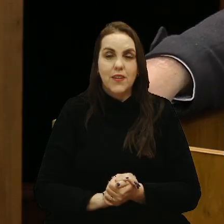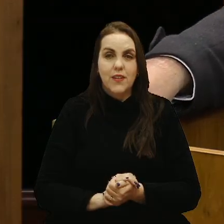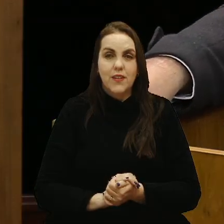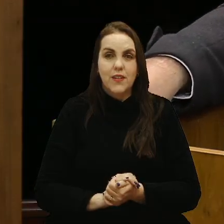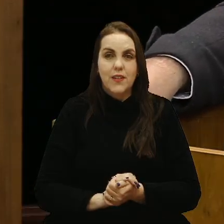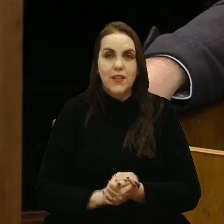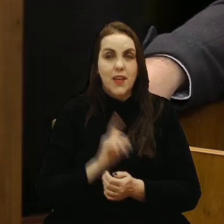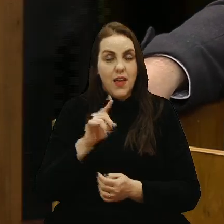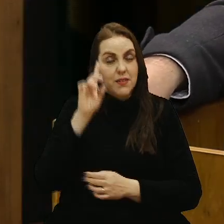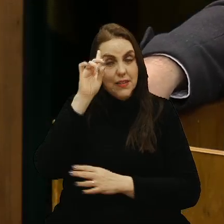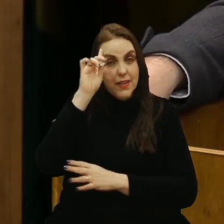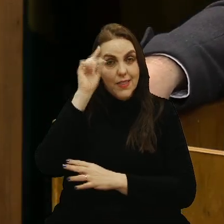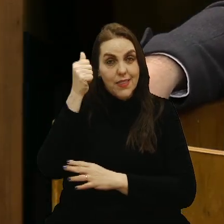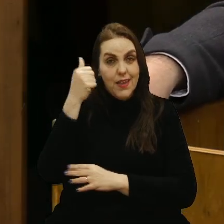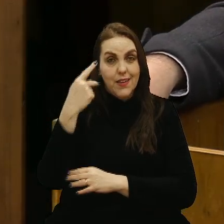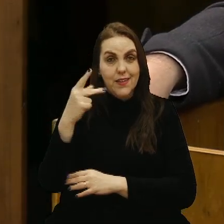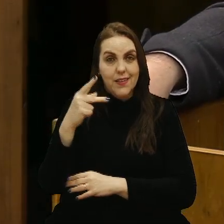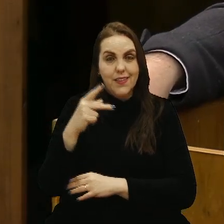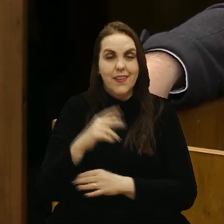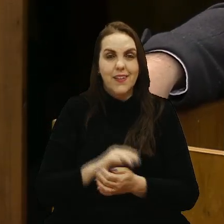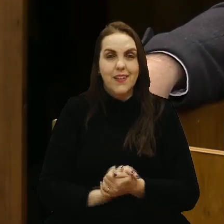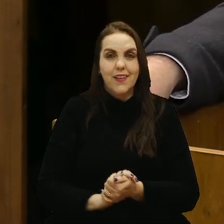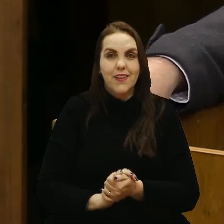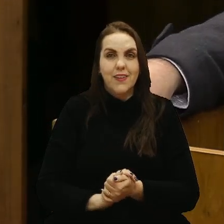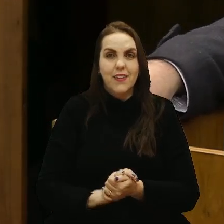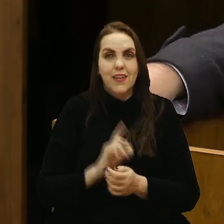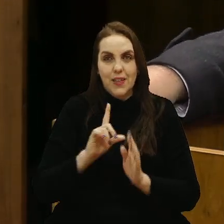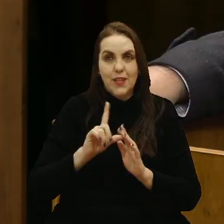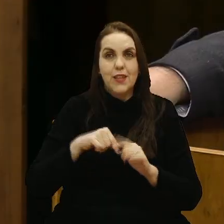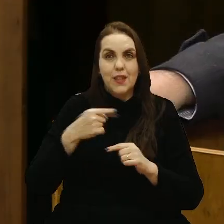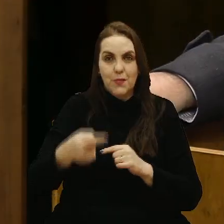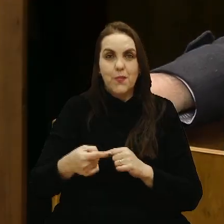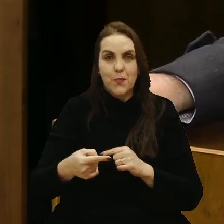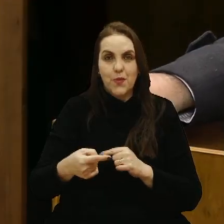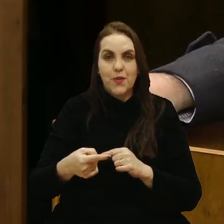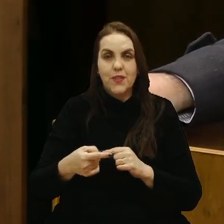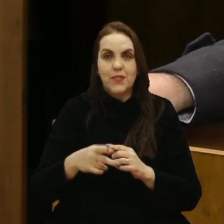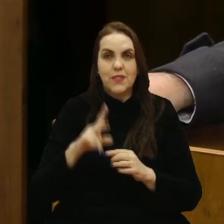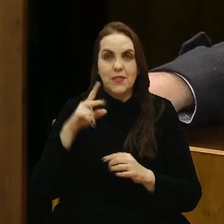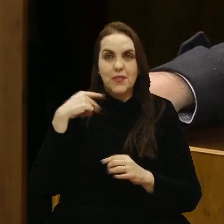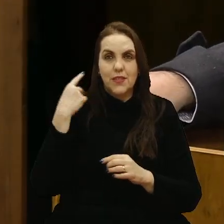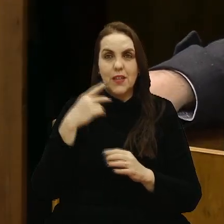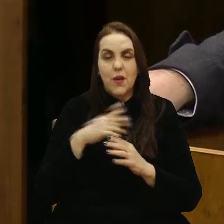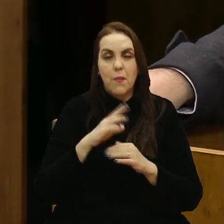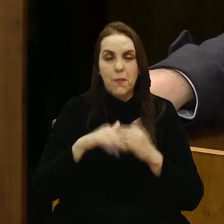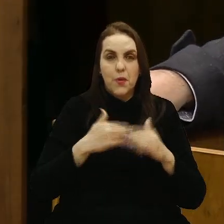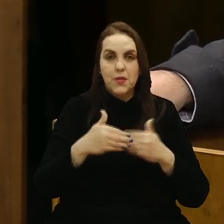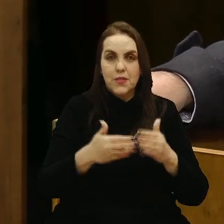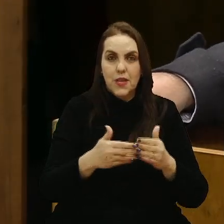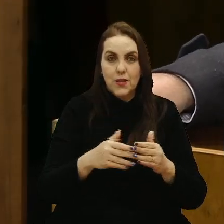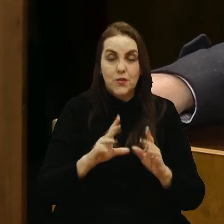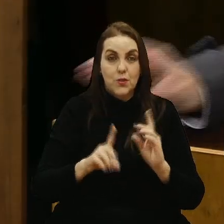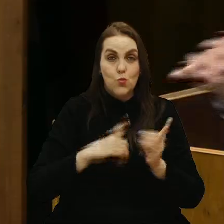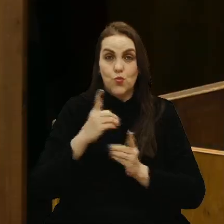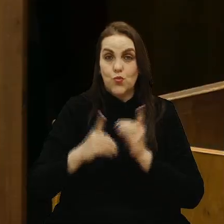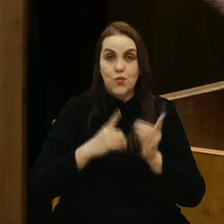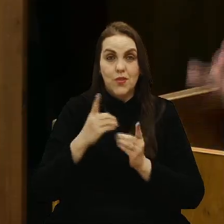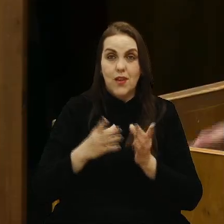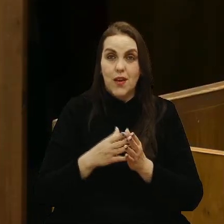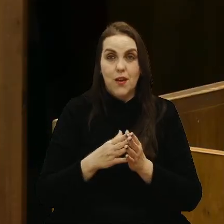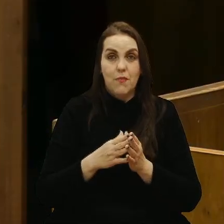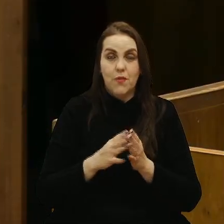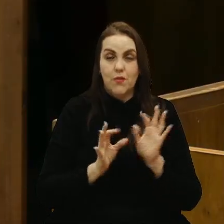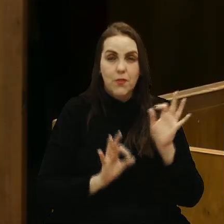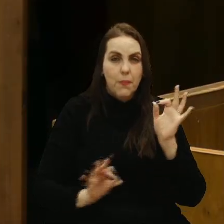dos idealizadores dessa ideia, e depois, né, na política, os processos são dinâmicos, os astros